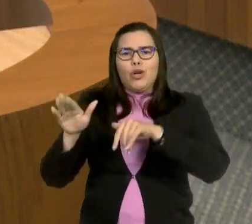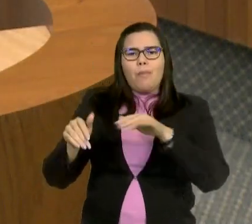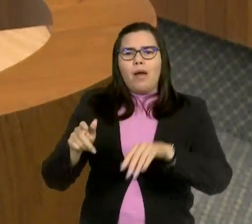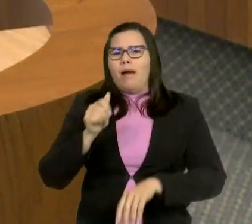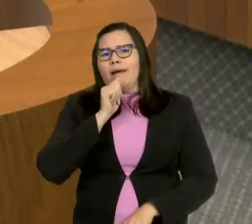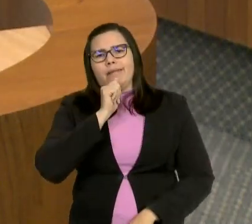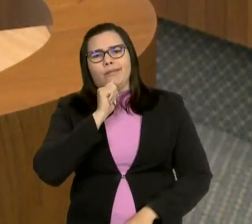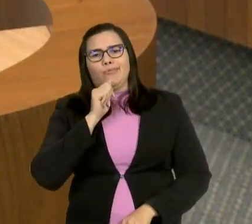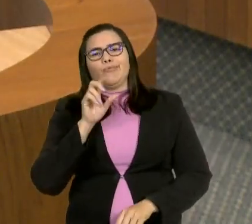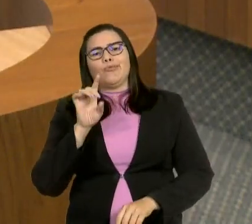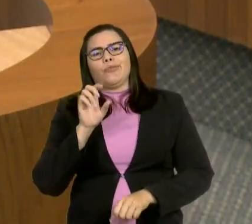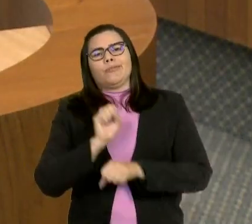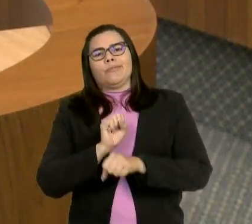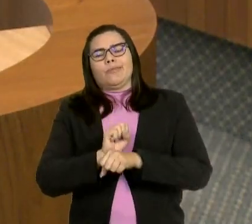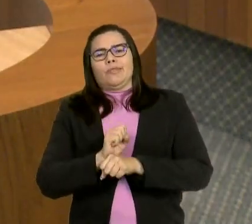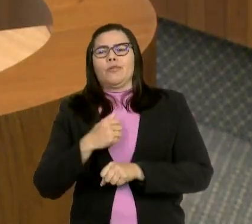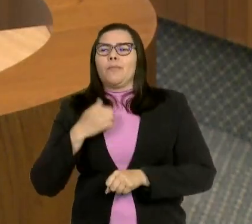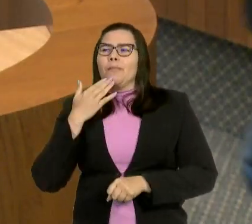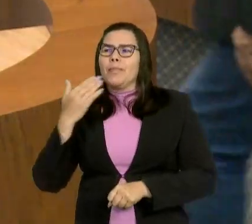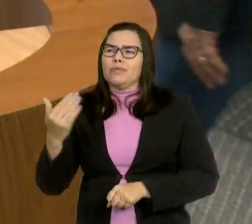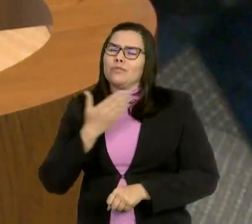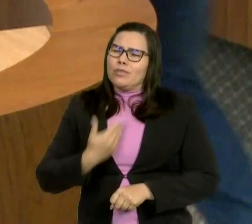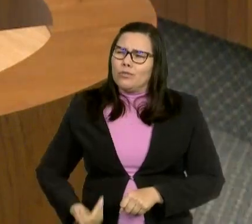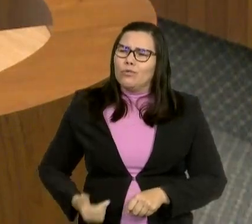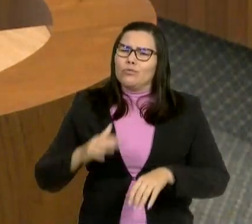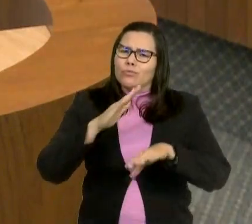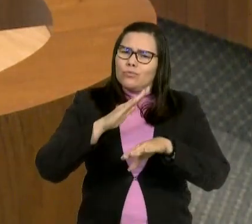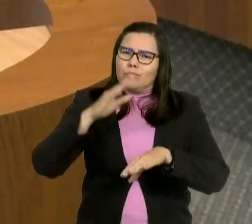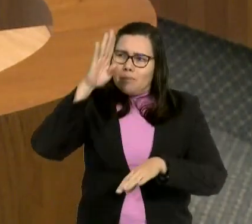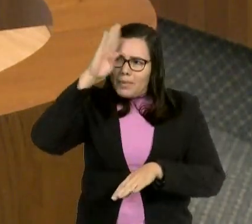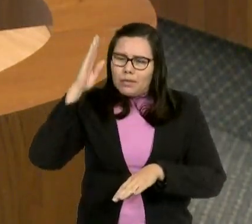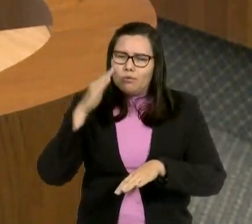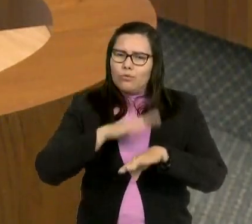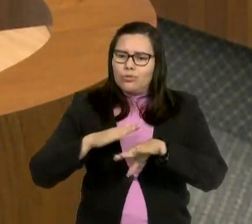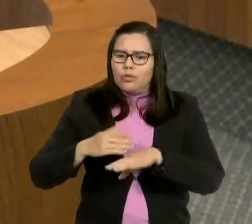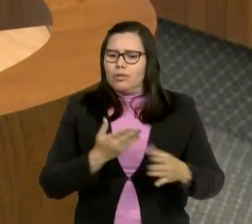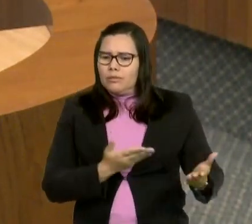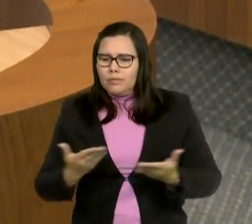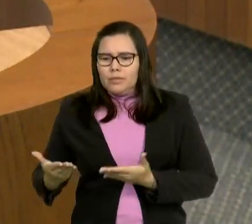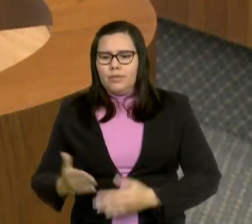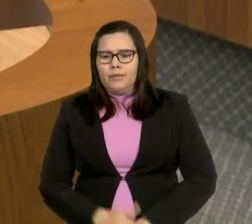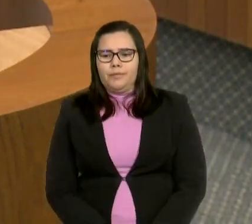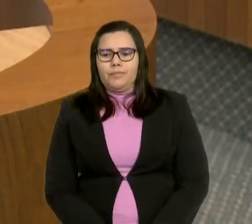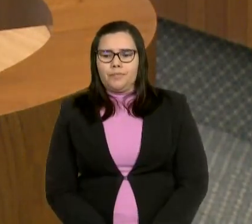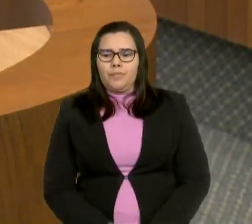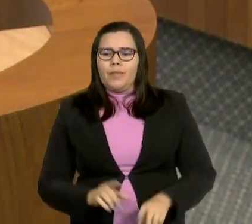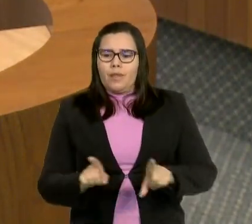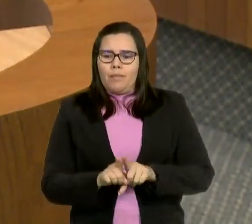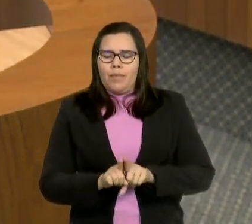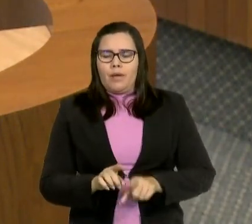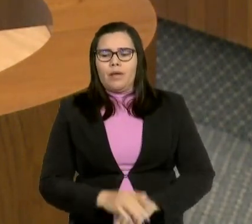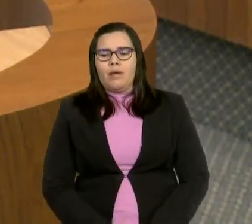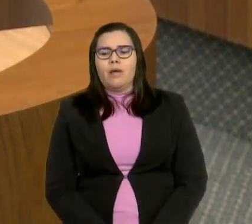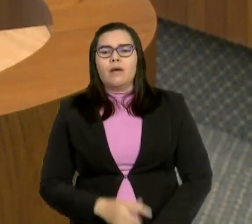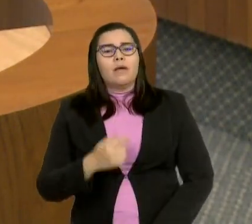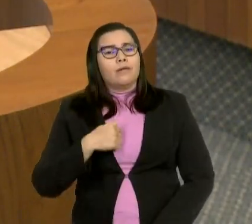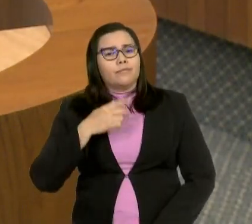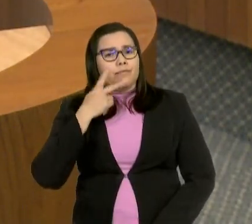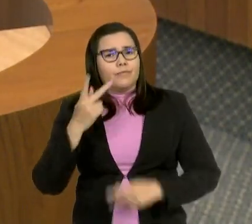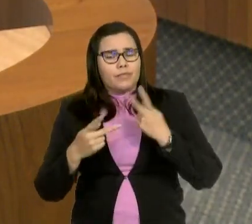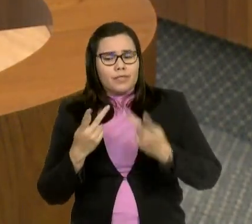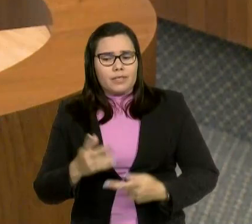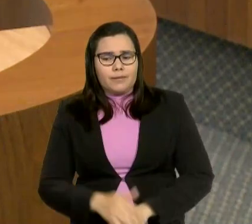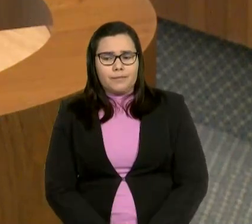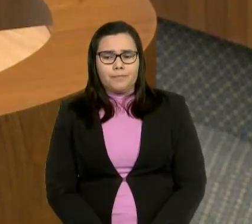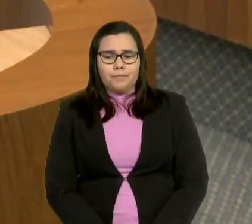nomeados. Fazemos também uma solicitação ao comando da Polícia Militar, Coronel Hermes, inclusive vou falar com ele pessoalmente, com relação